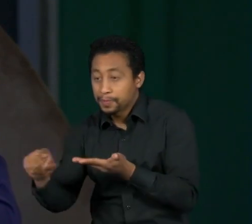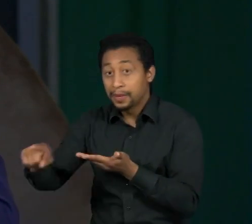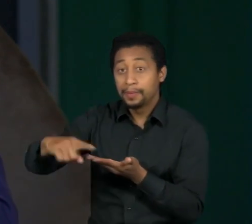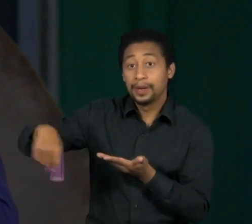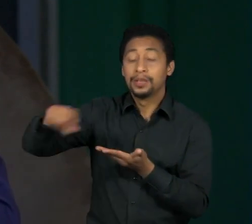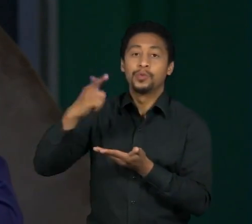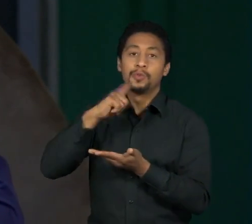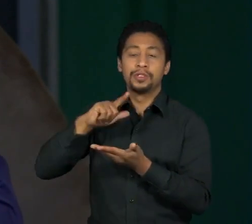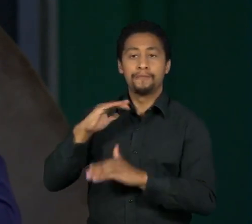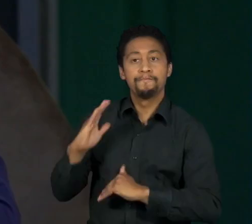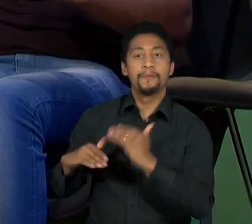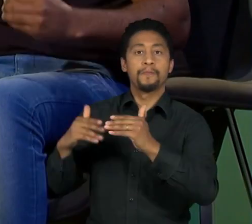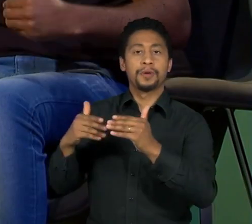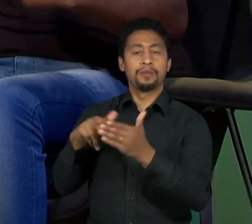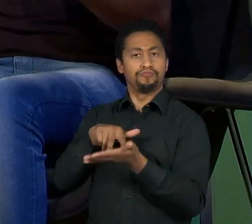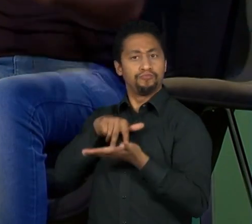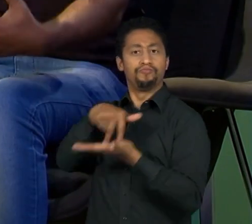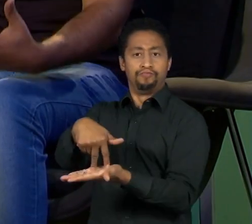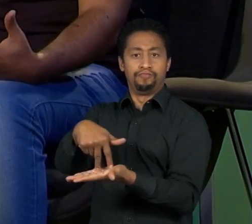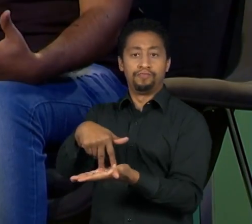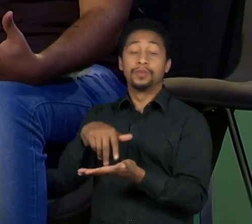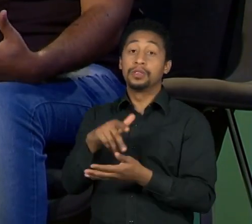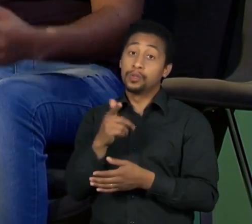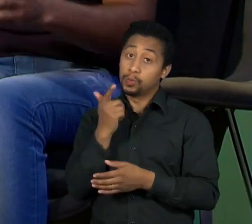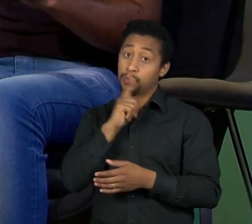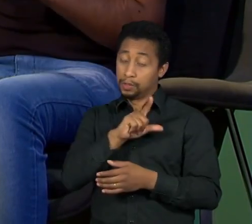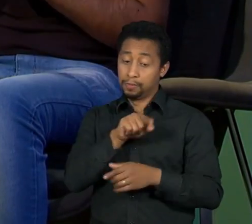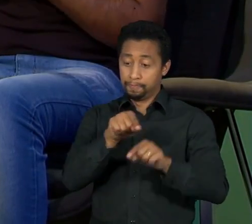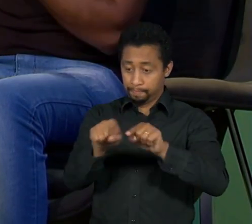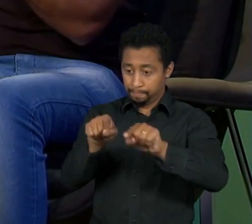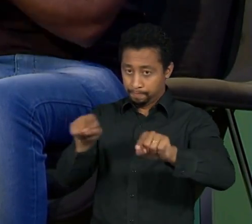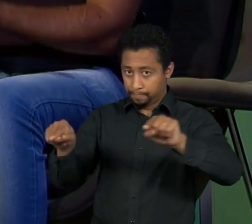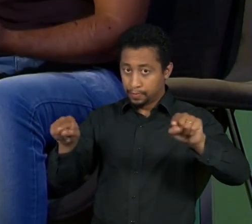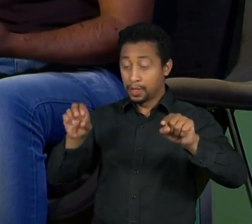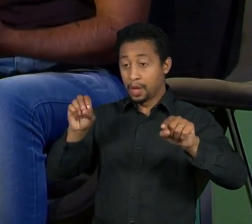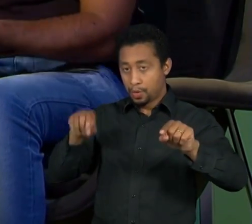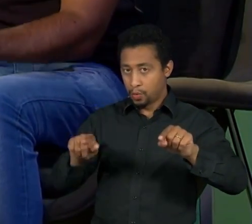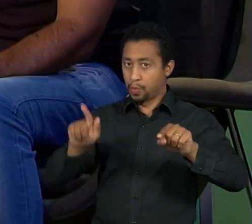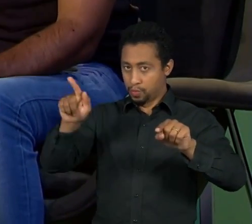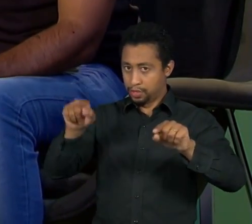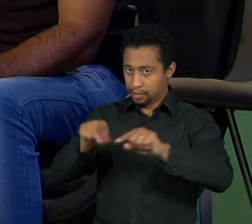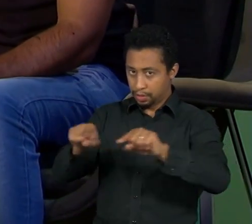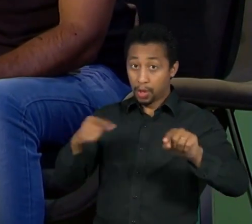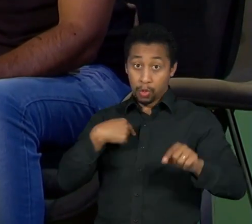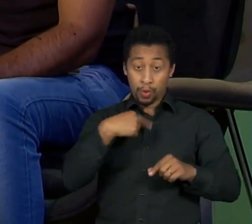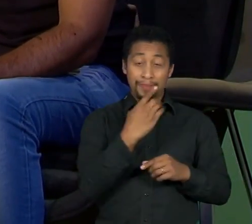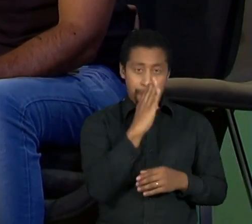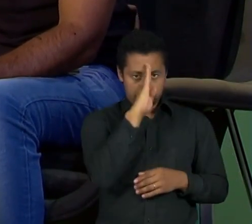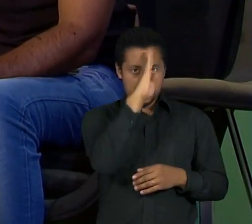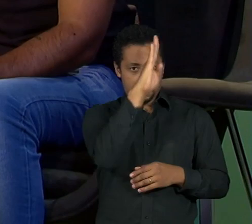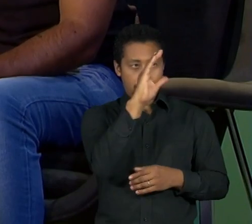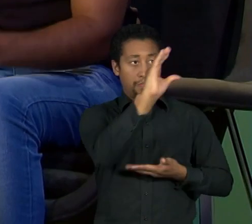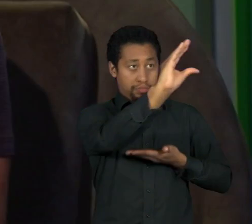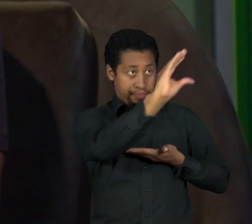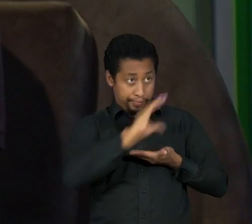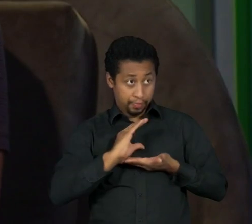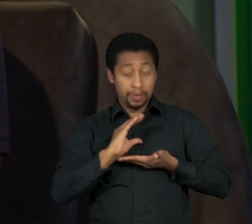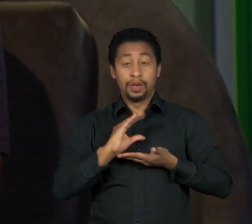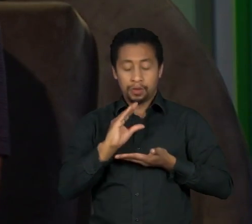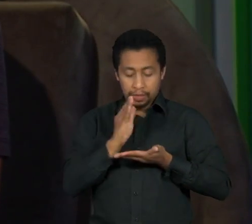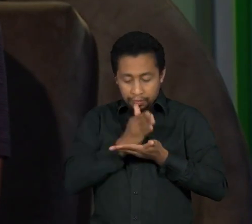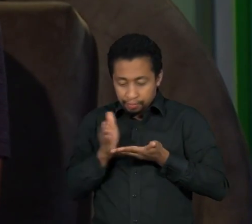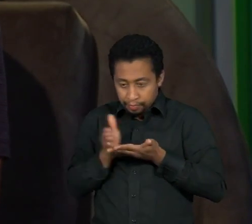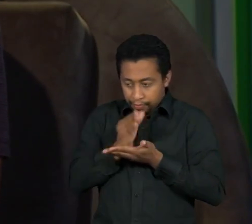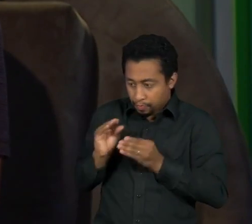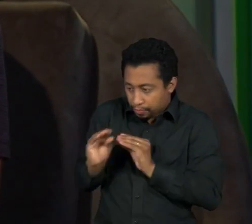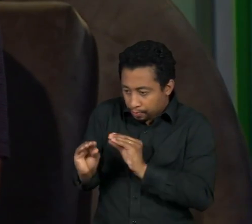gente tem conseguido levar, através dessas ONGs, com um pouco menos de dificuldade, essas políticas públicas nesses territórios e trabalhando a